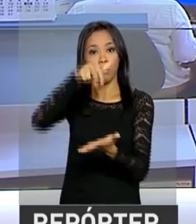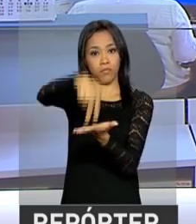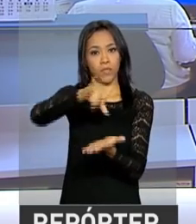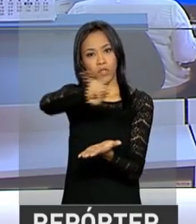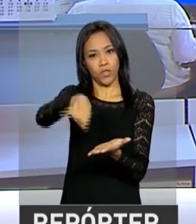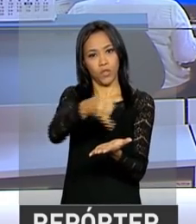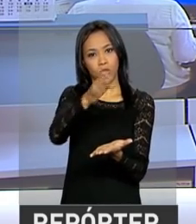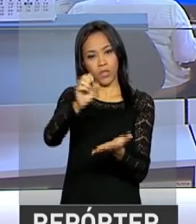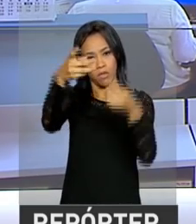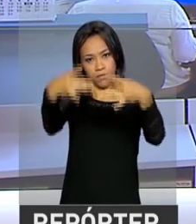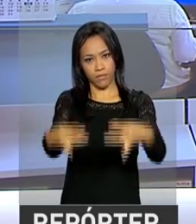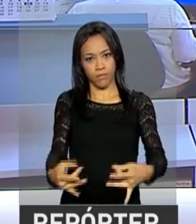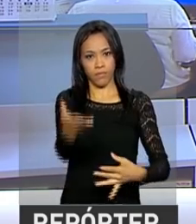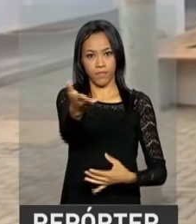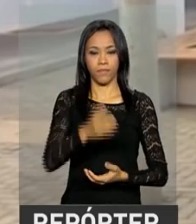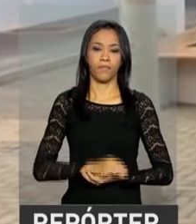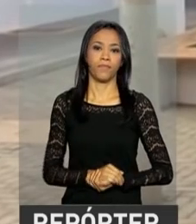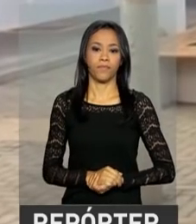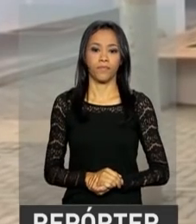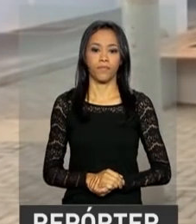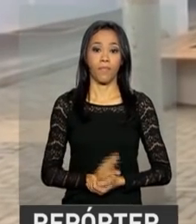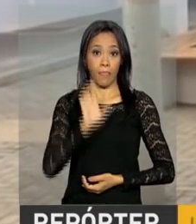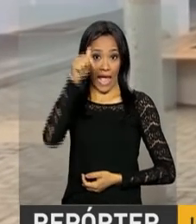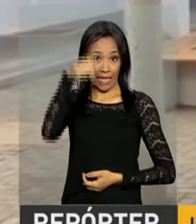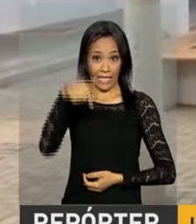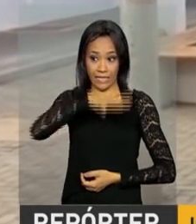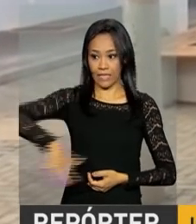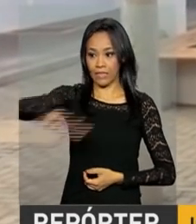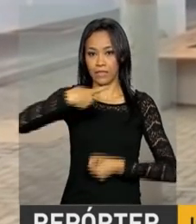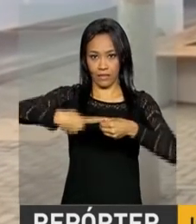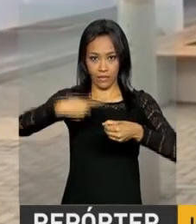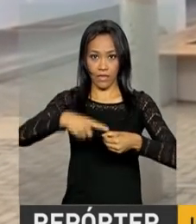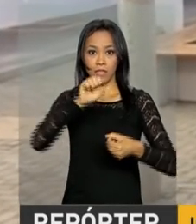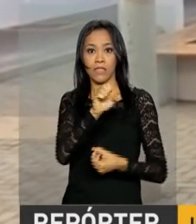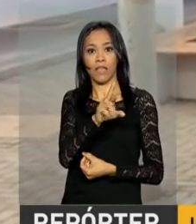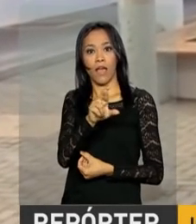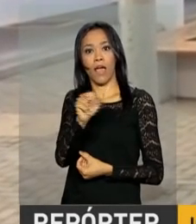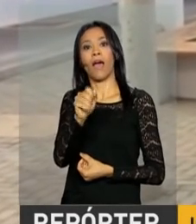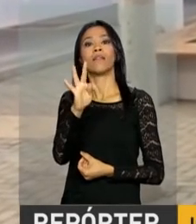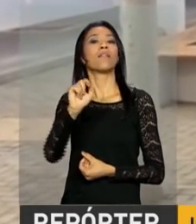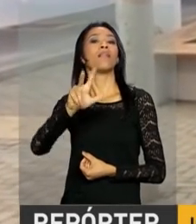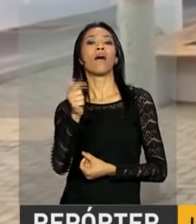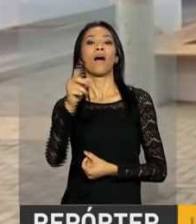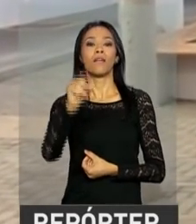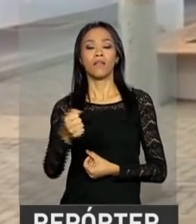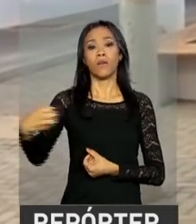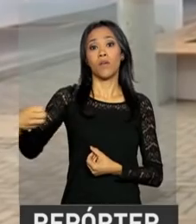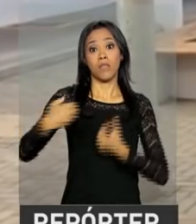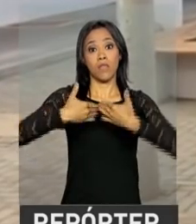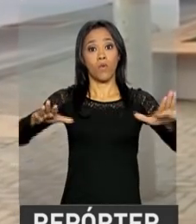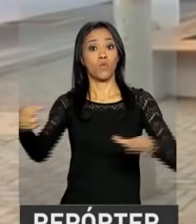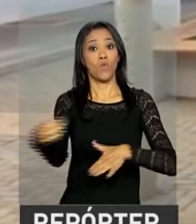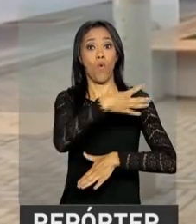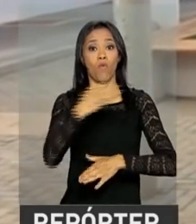e tem as informações. Aqui em Serra Talhada, o presidente Michel Temer vai participar da inauguração do novo prédio